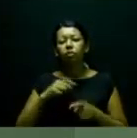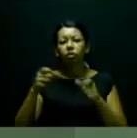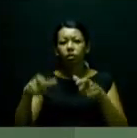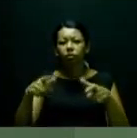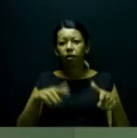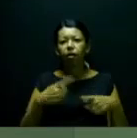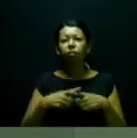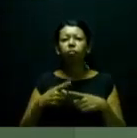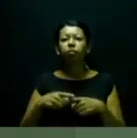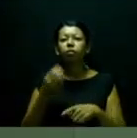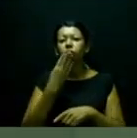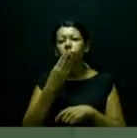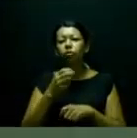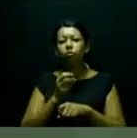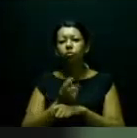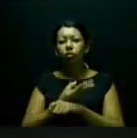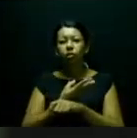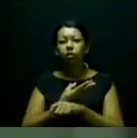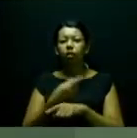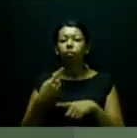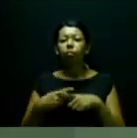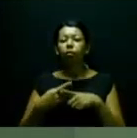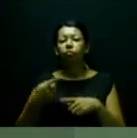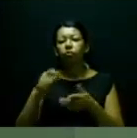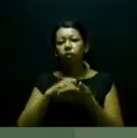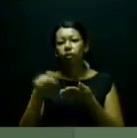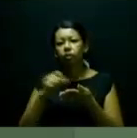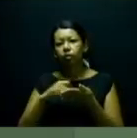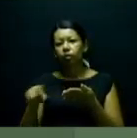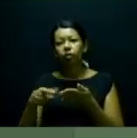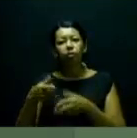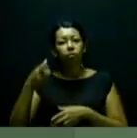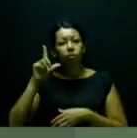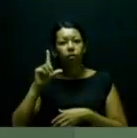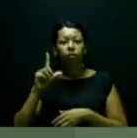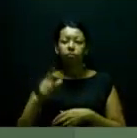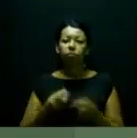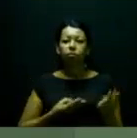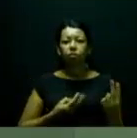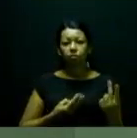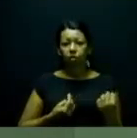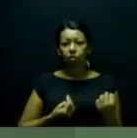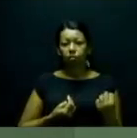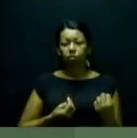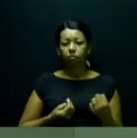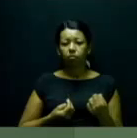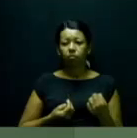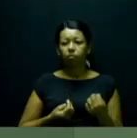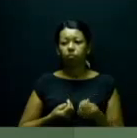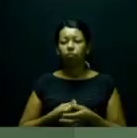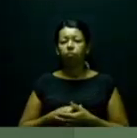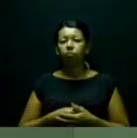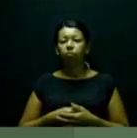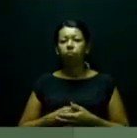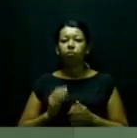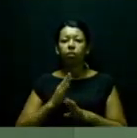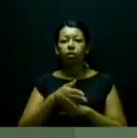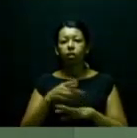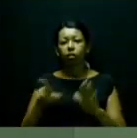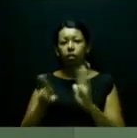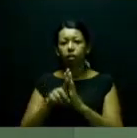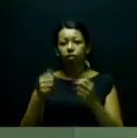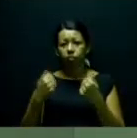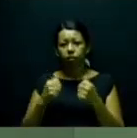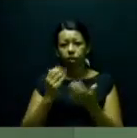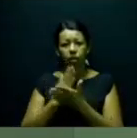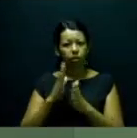vaga, por que que pediu no WhatsApp? Por que não foi fazer a inscrição lá anteriormente? Por que não fez o procedimento legal? Tem que acabar